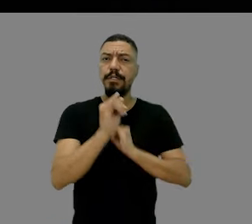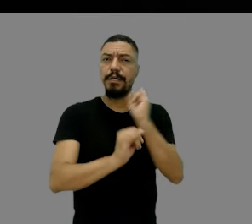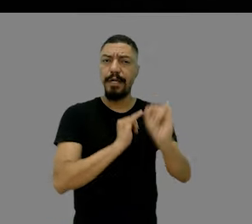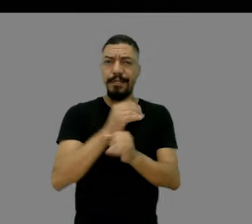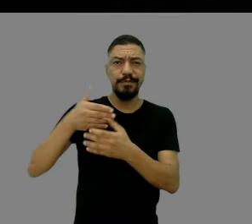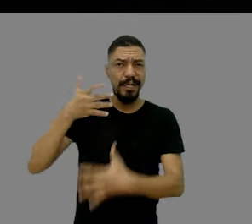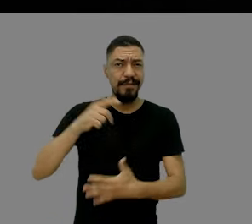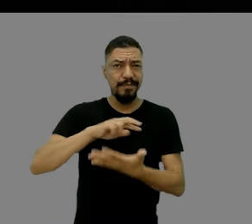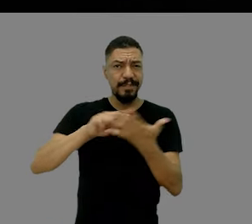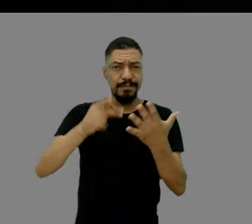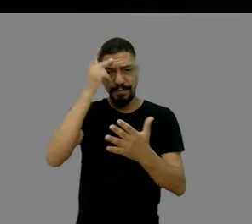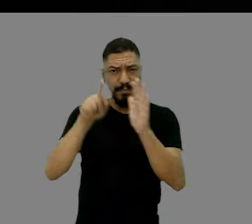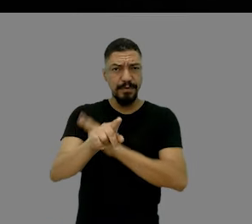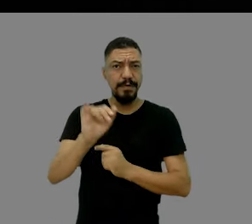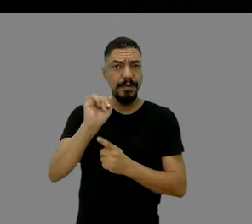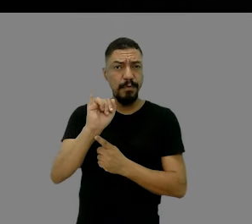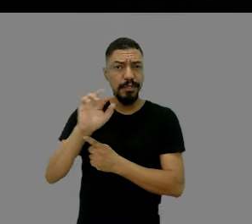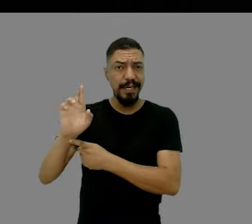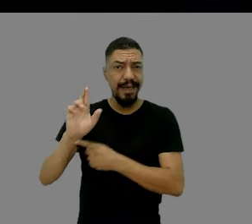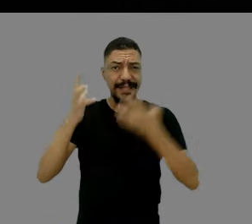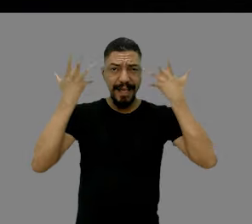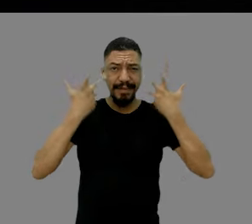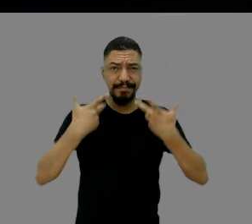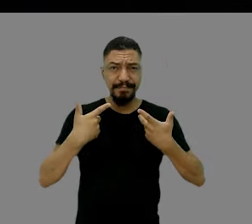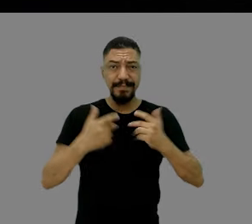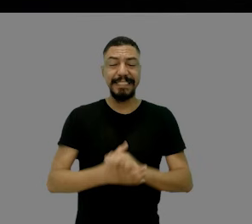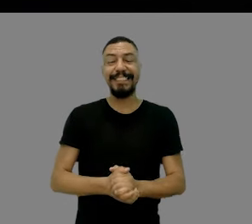Gente, não sei. Contador. Não, de verdade, assim.